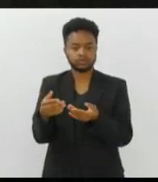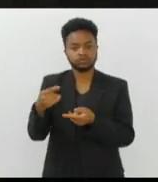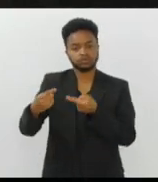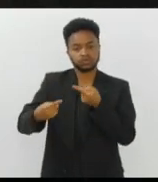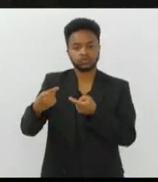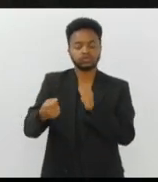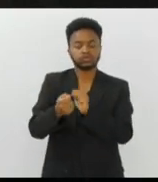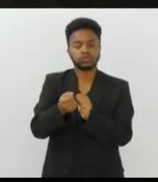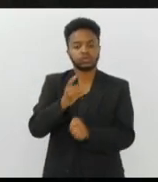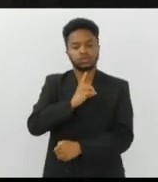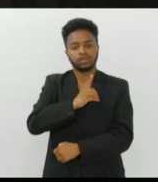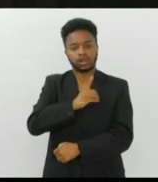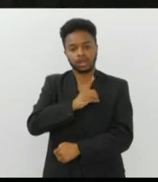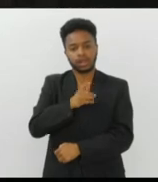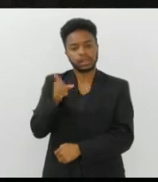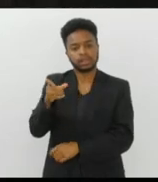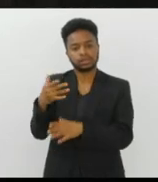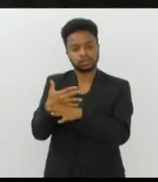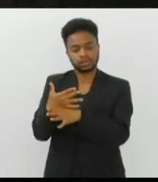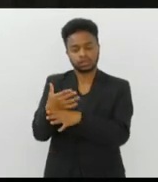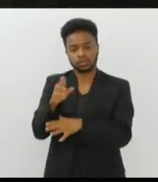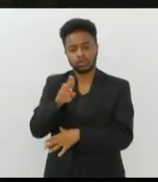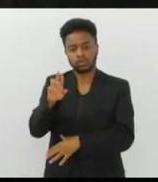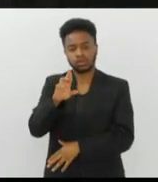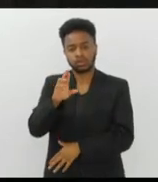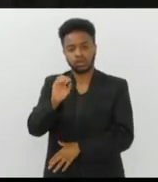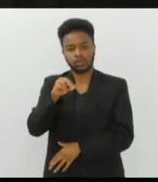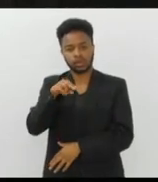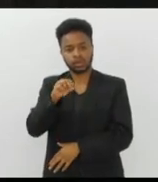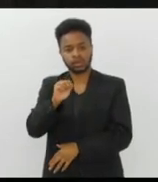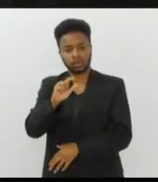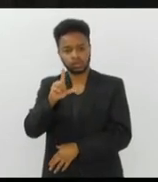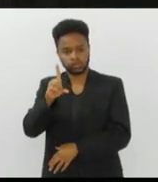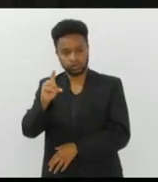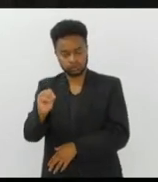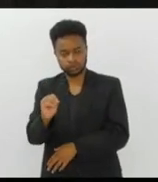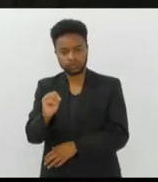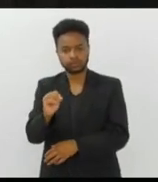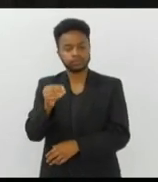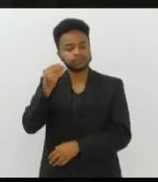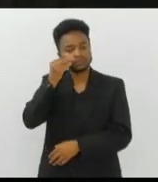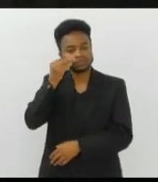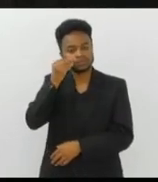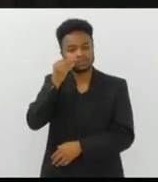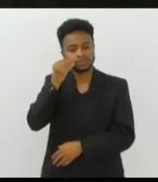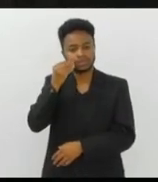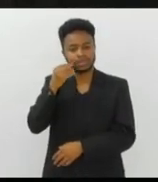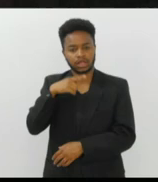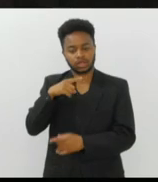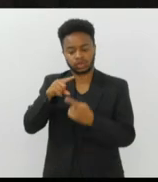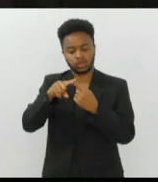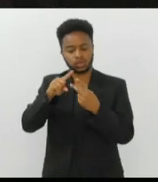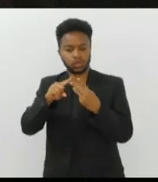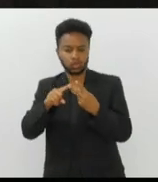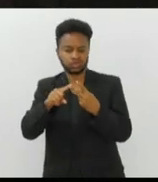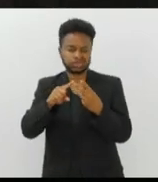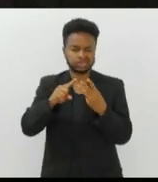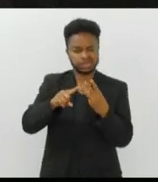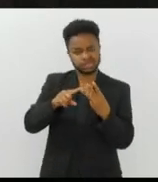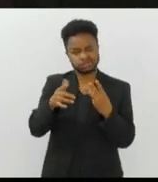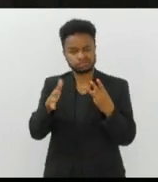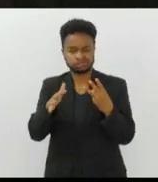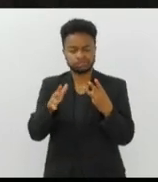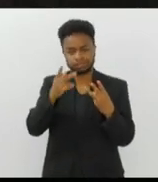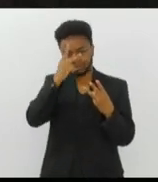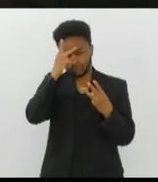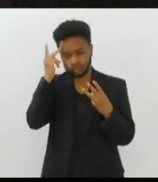da cidade, doutor Ronaldo, para que há 2 ou 3 suspeitos, as investigações estão muito